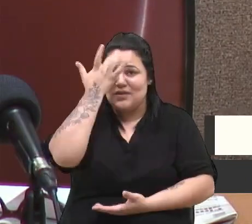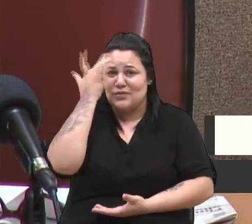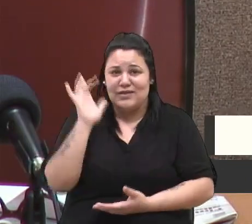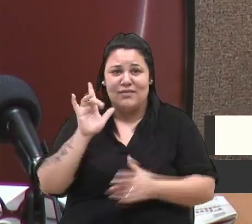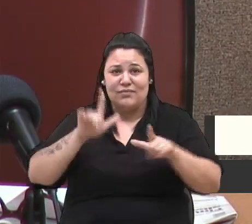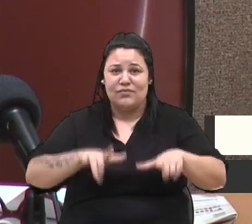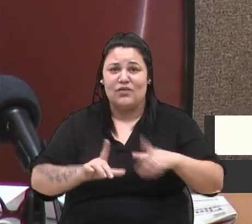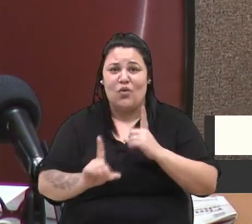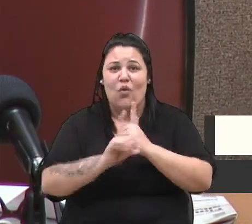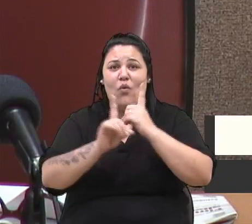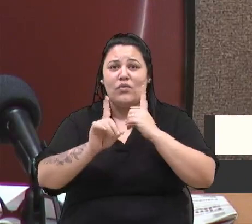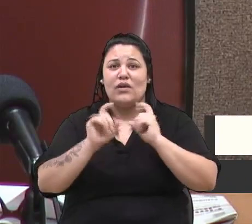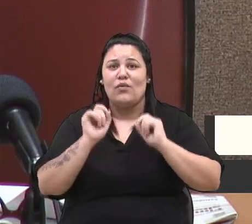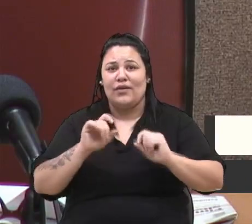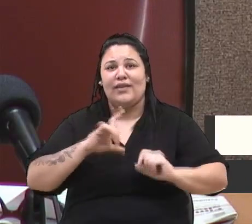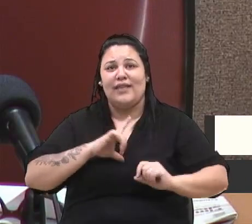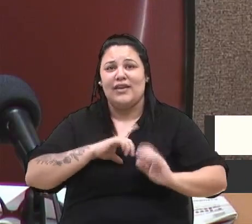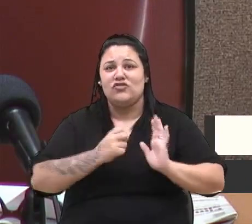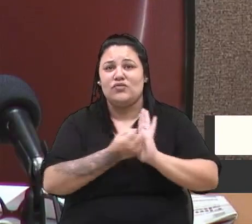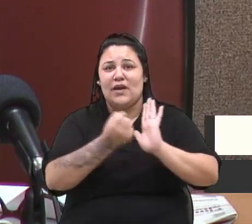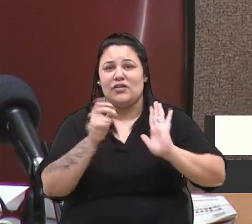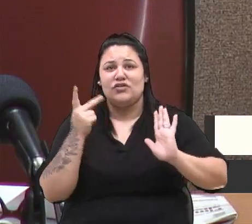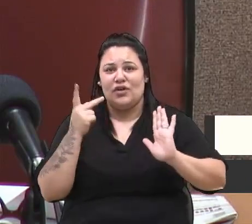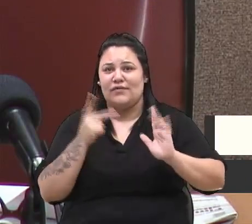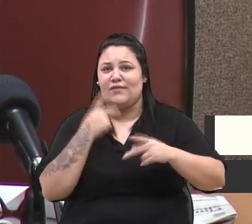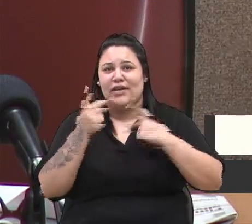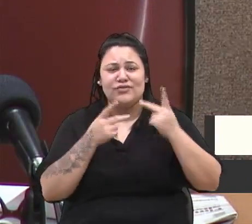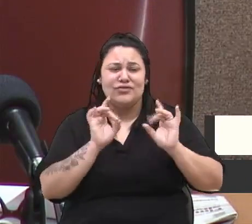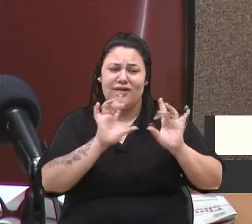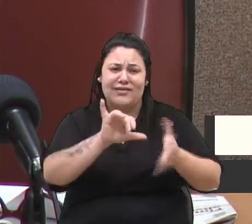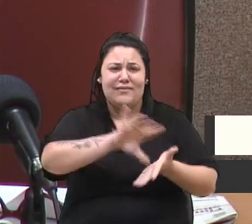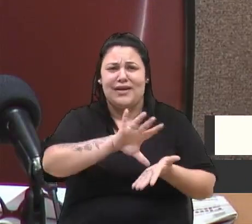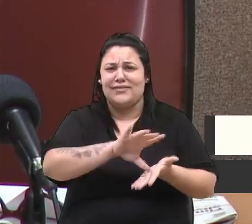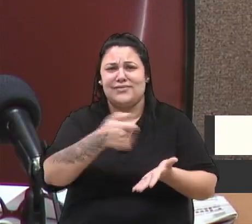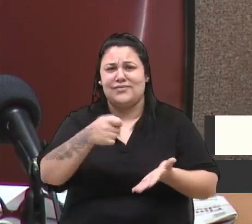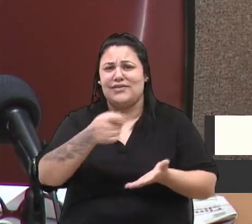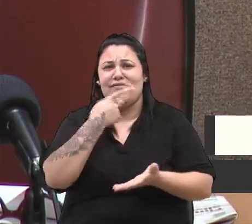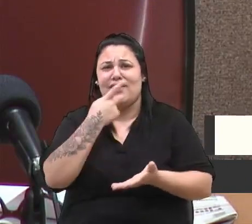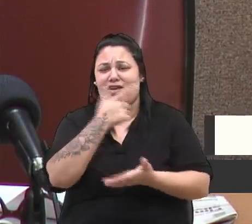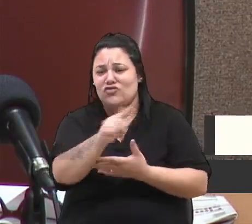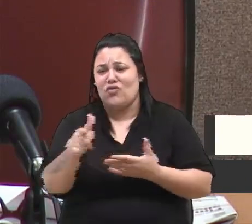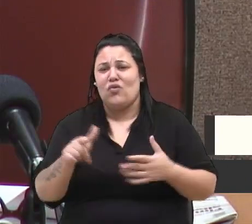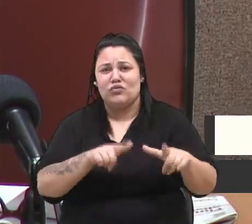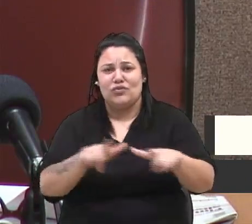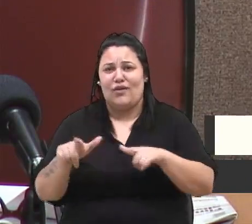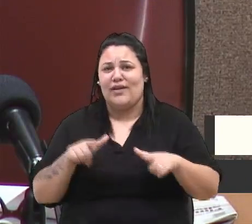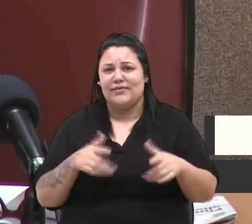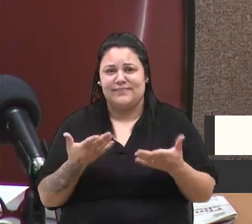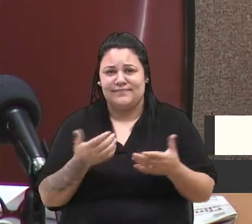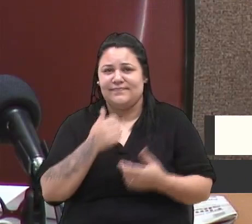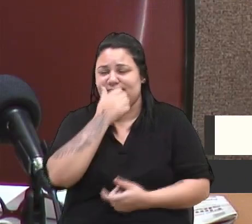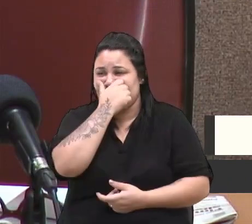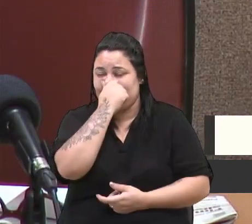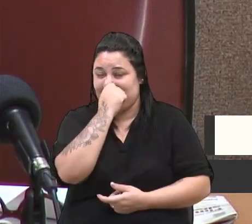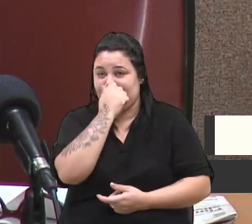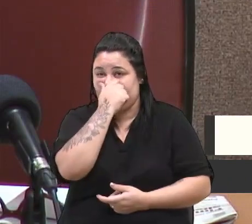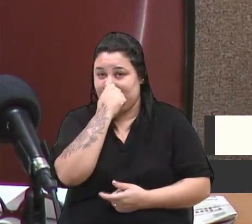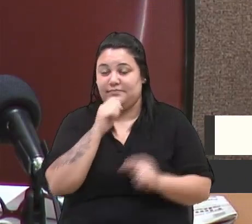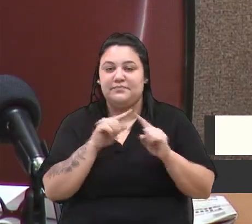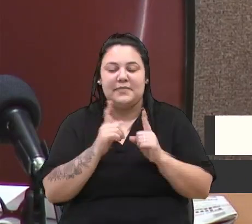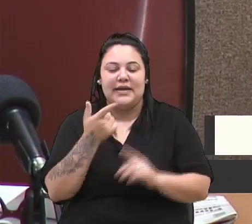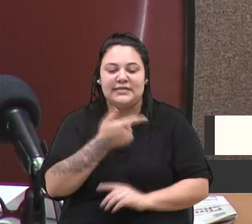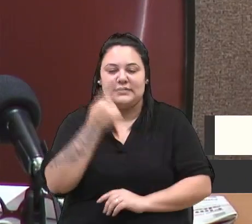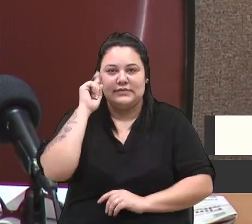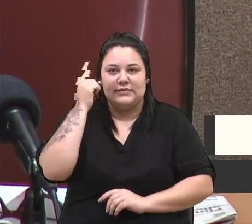os monumentos que nós temos ali. Falando só da praça, não precisamos nem abrir mais esse caminho. Mas essa ideia